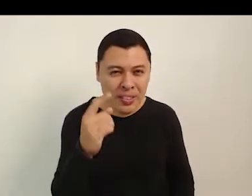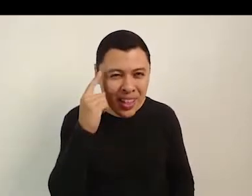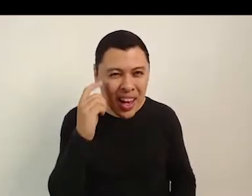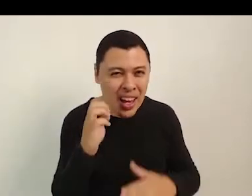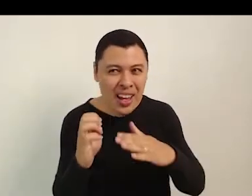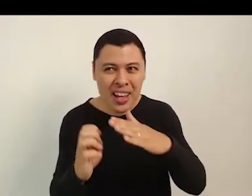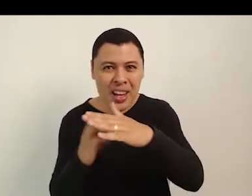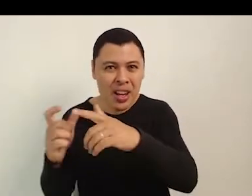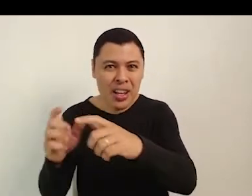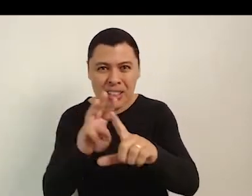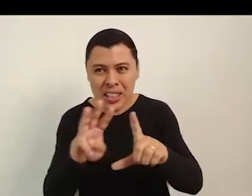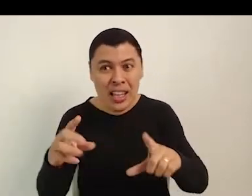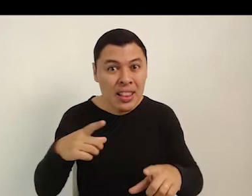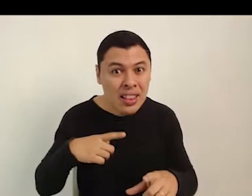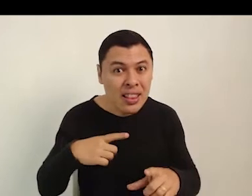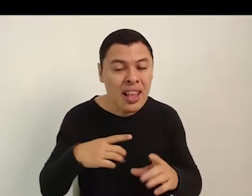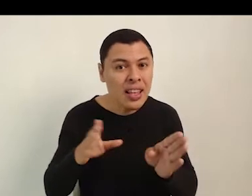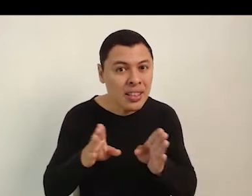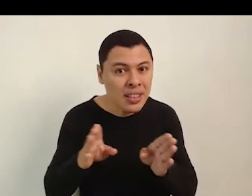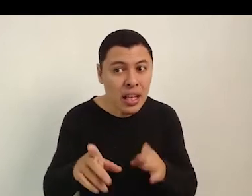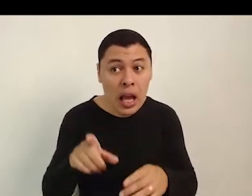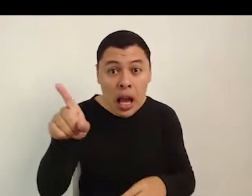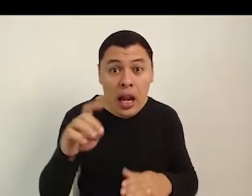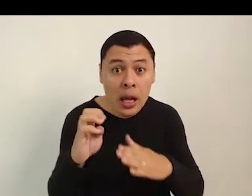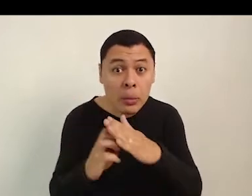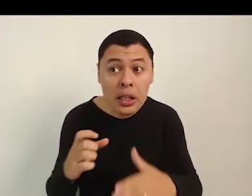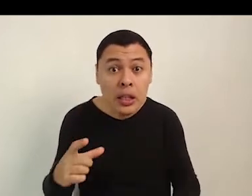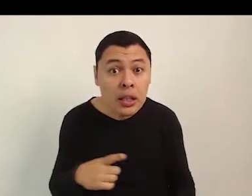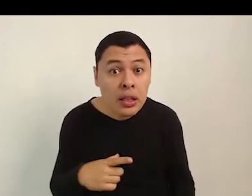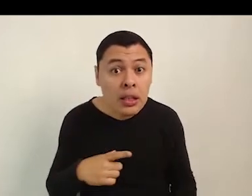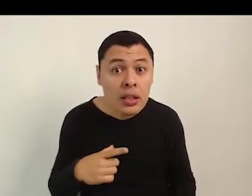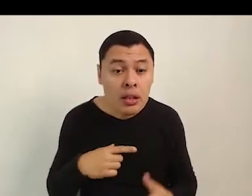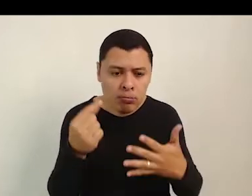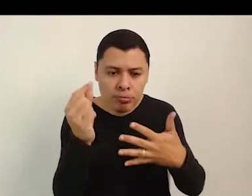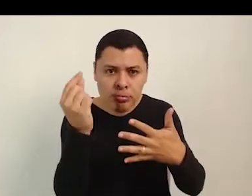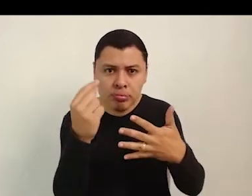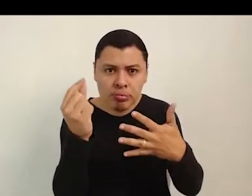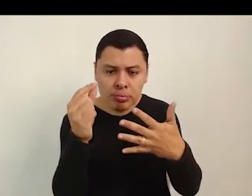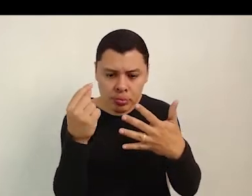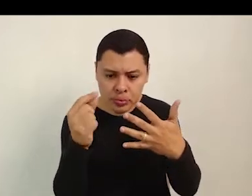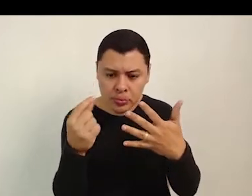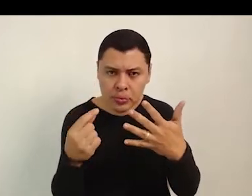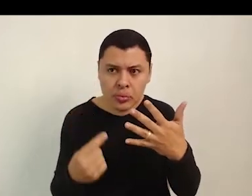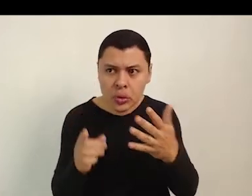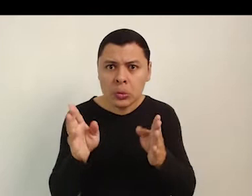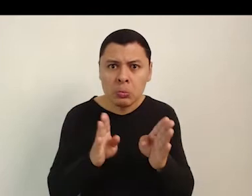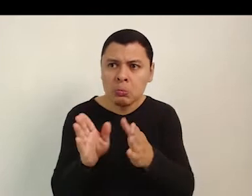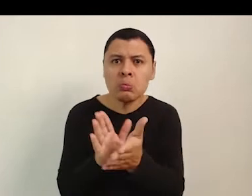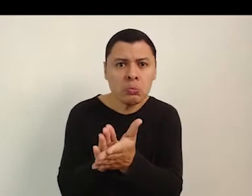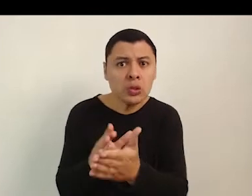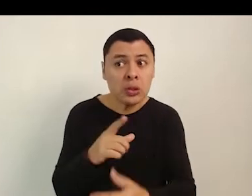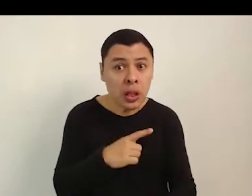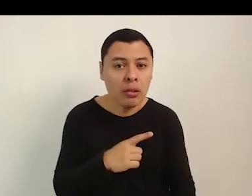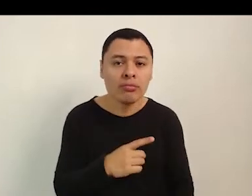né, aquela empresa que está adequada em 100% das normas mínimas que a gente usa para testar, vamos dizer assim,